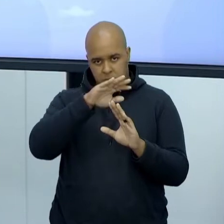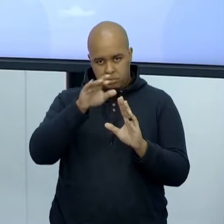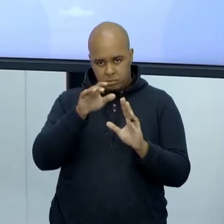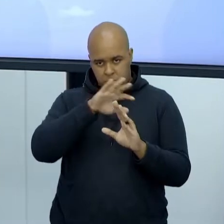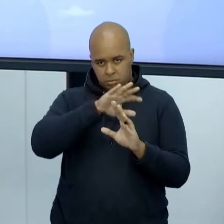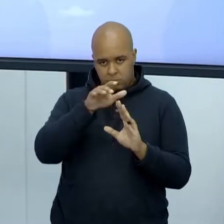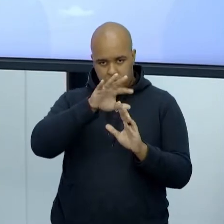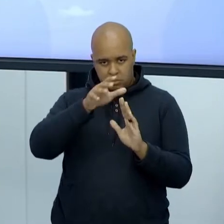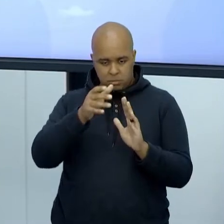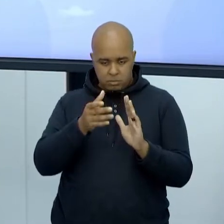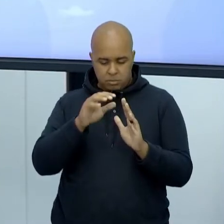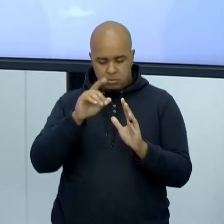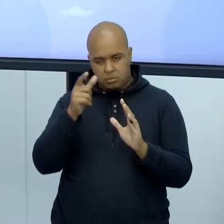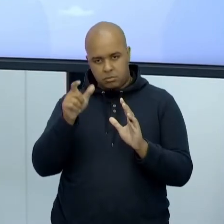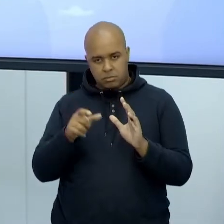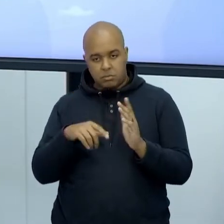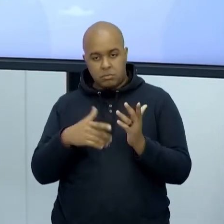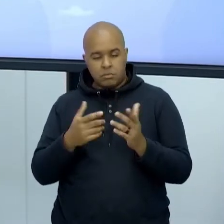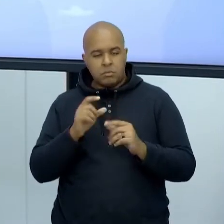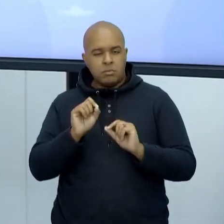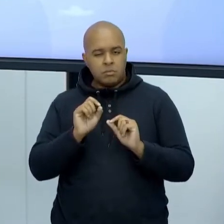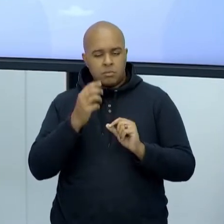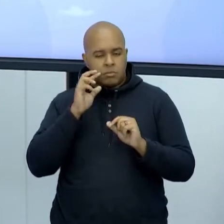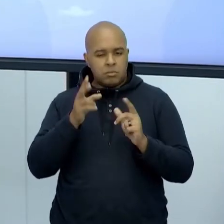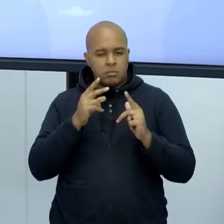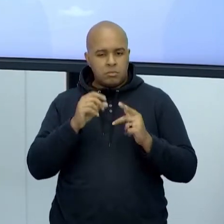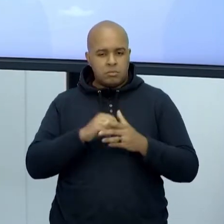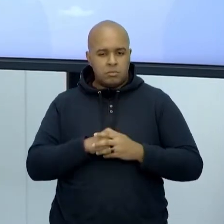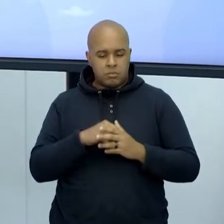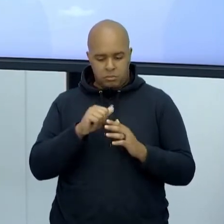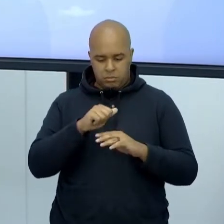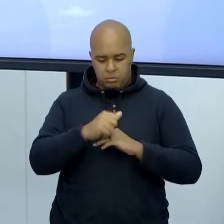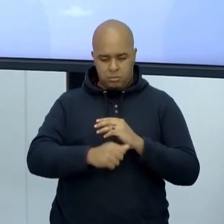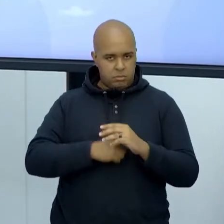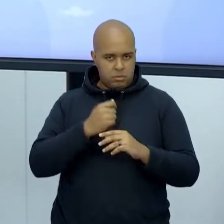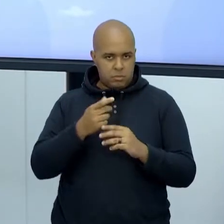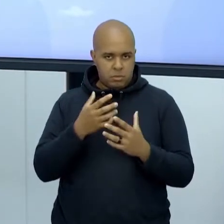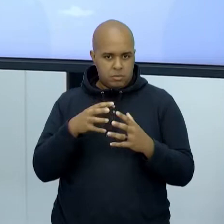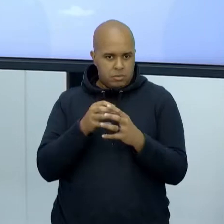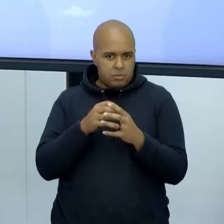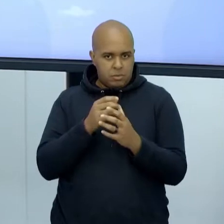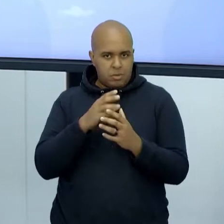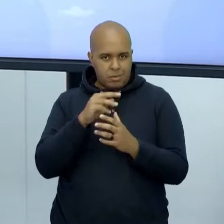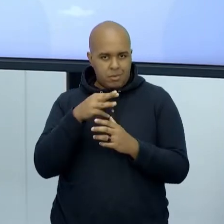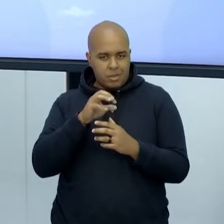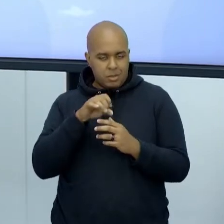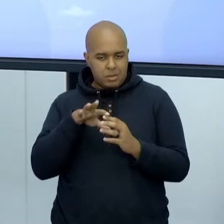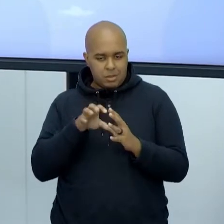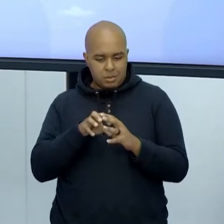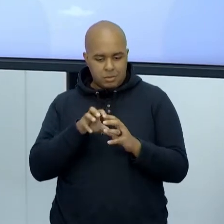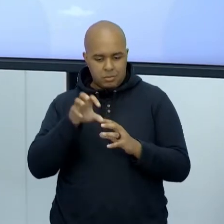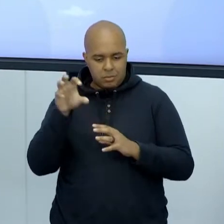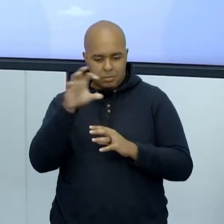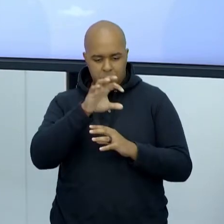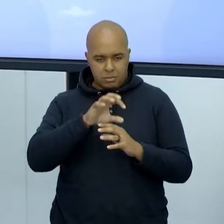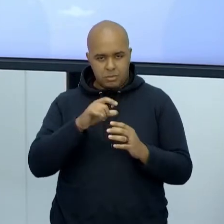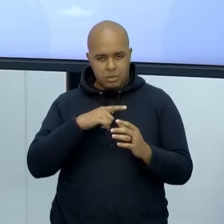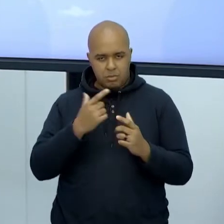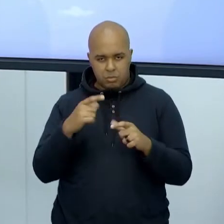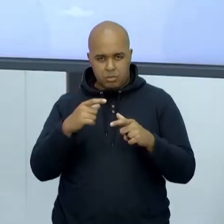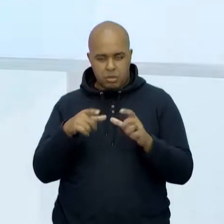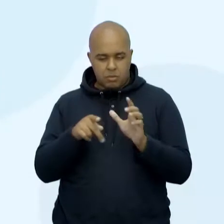tinha manchas pro lado de cá. Então o que ele percebeu? Que o átomo ele não era tão maciço assim, né? Ele tinha um